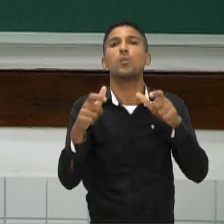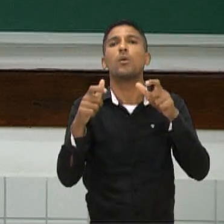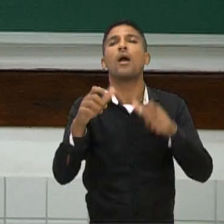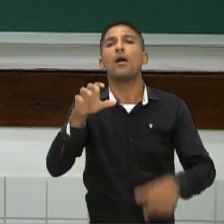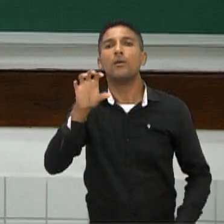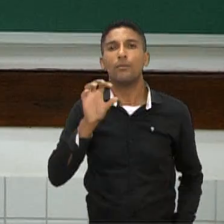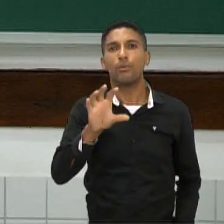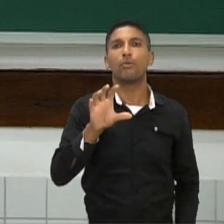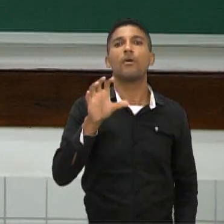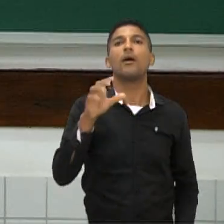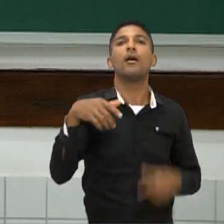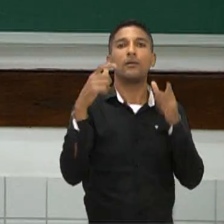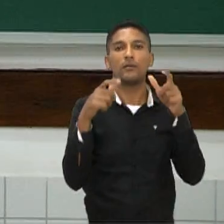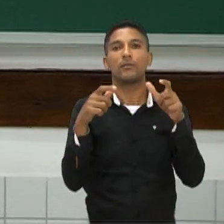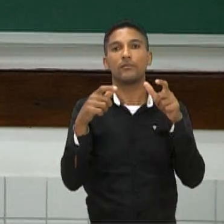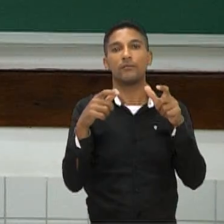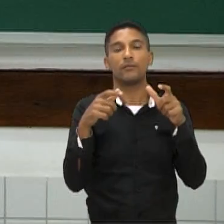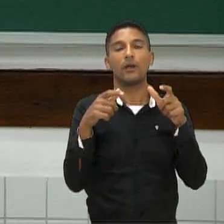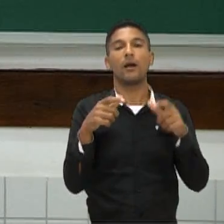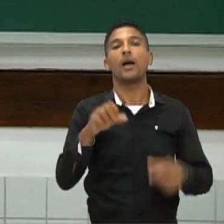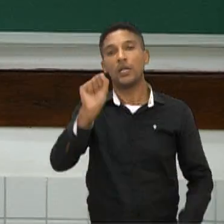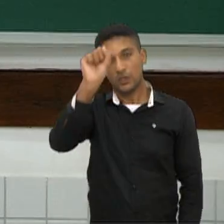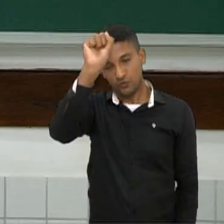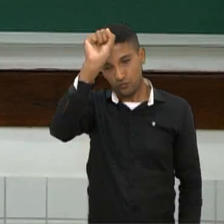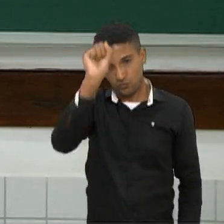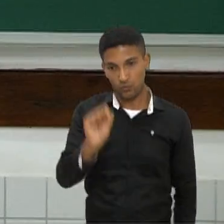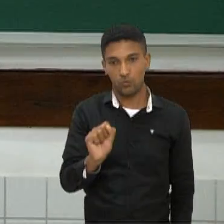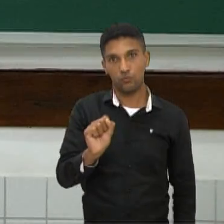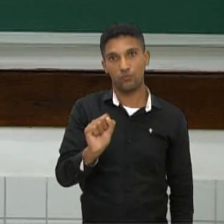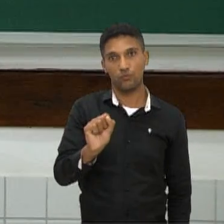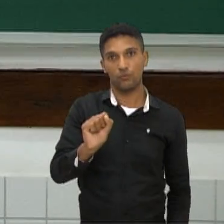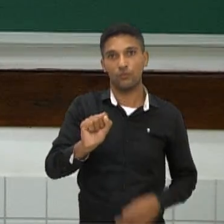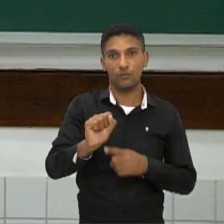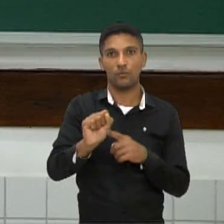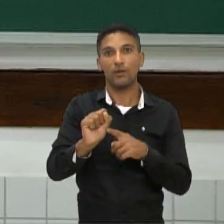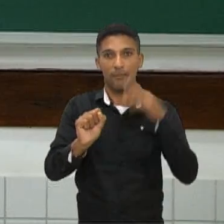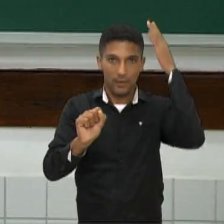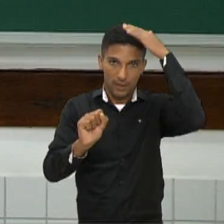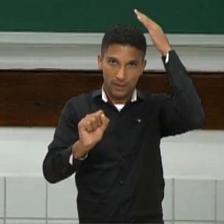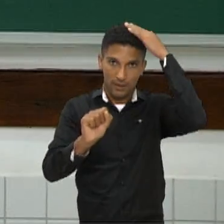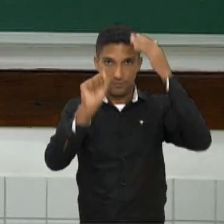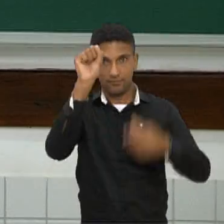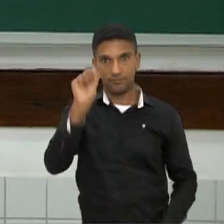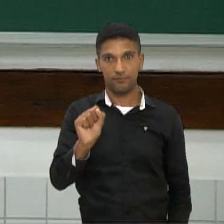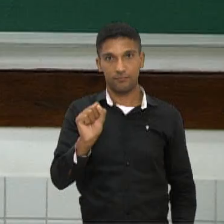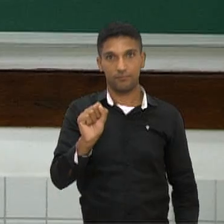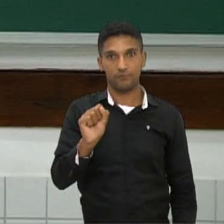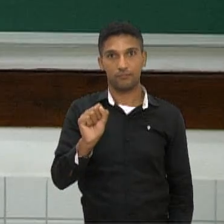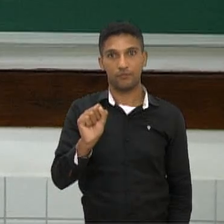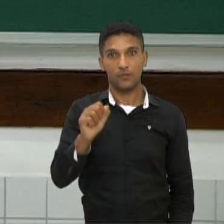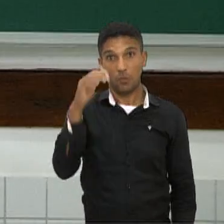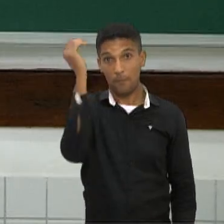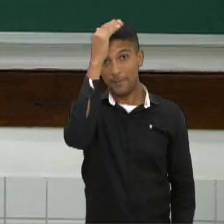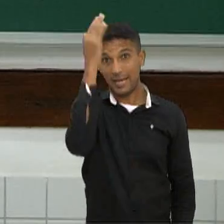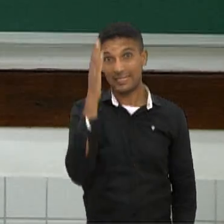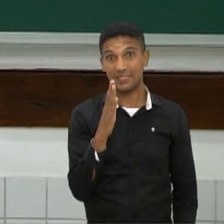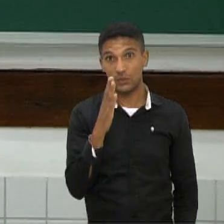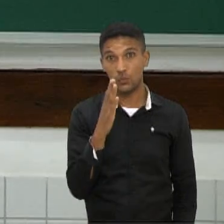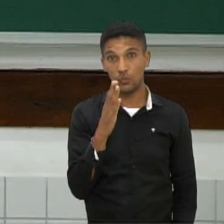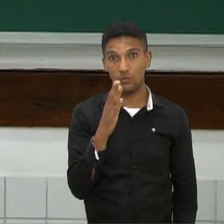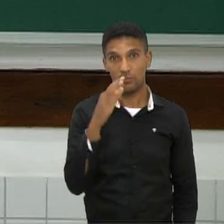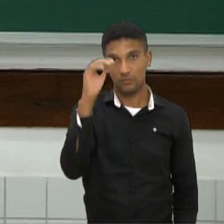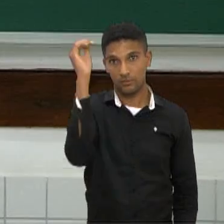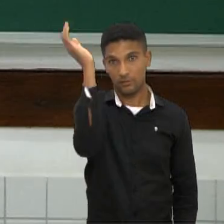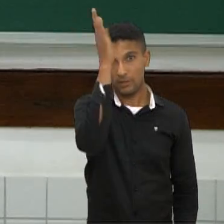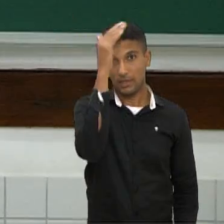os estados que fazem parte da região sul? Estado do Paraná, Santa Catarina, Rio Grande do Sul. Ali na